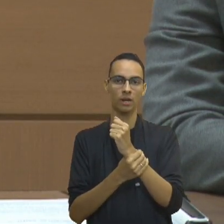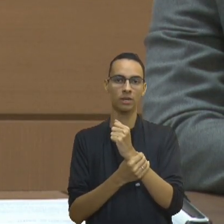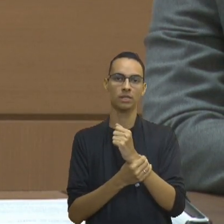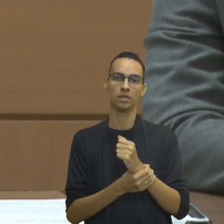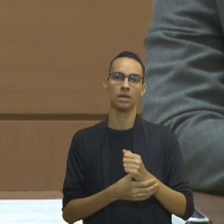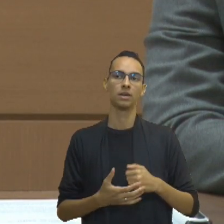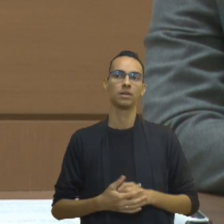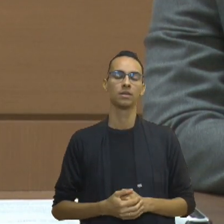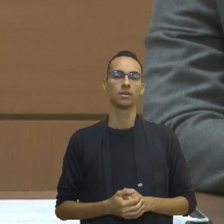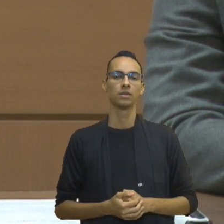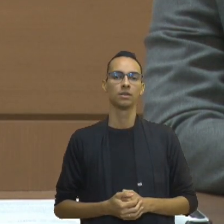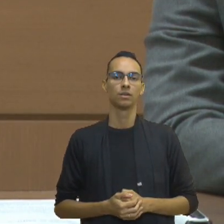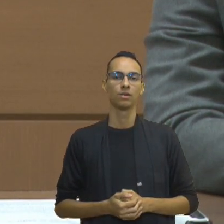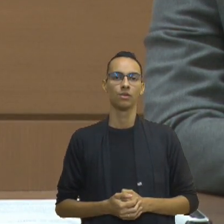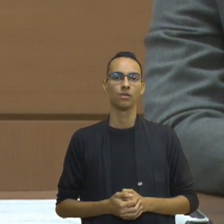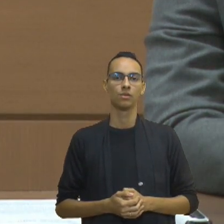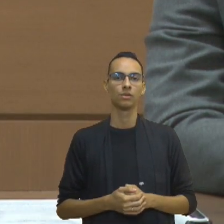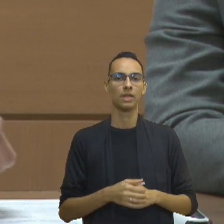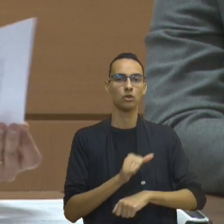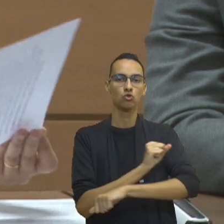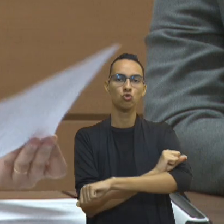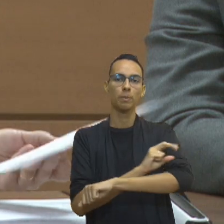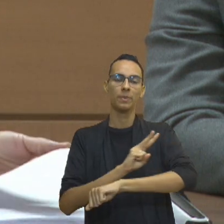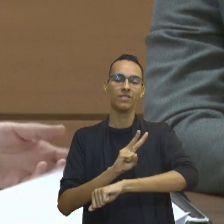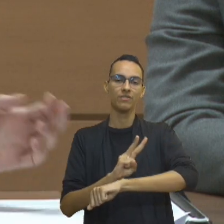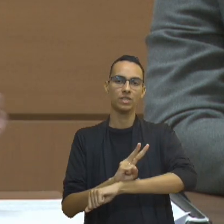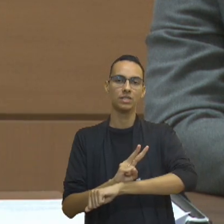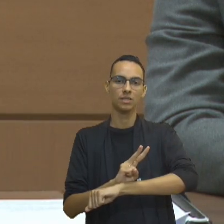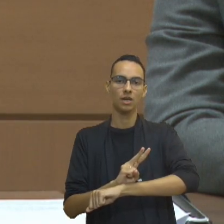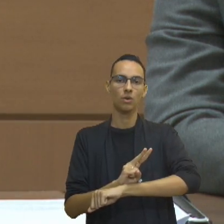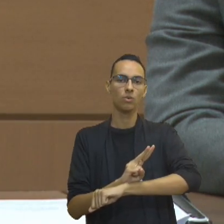e na supervisão das ações de segurança.